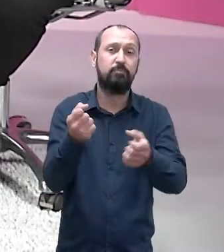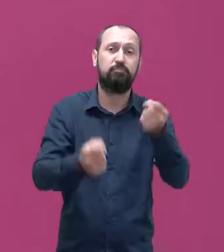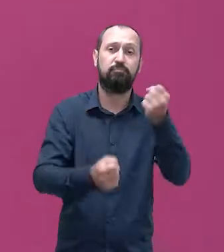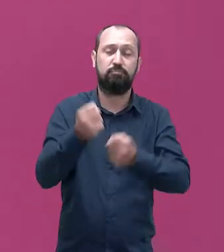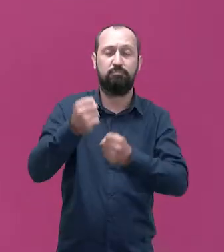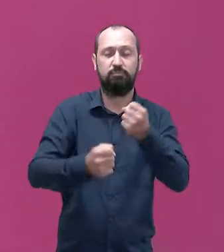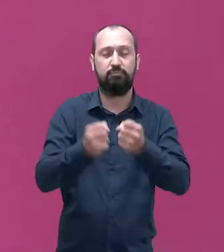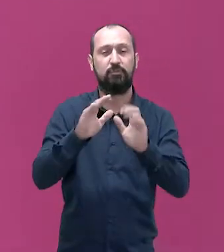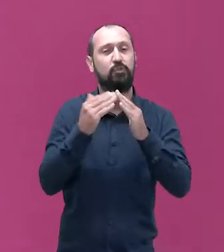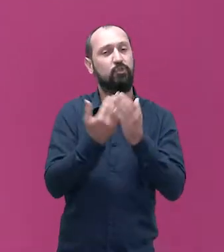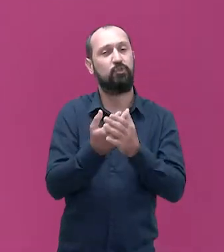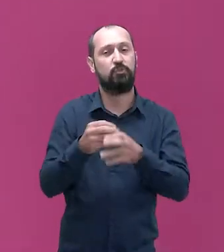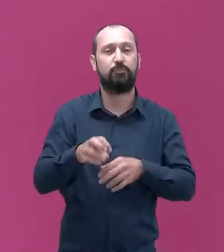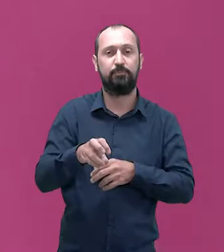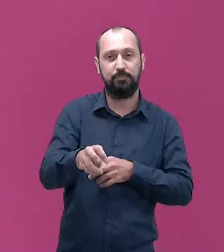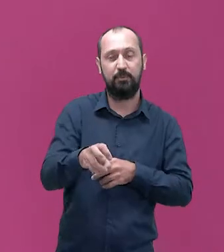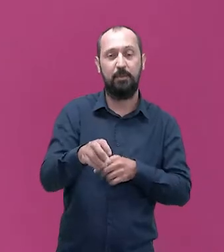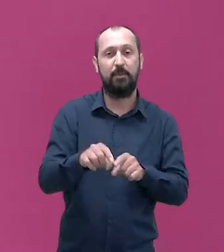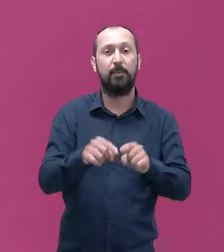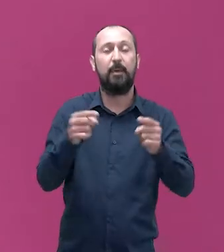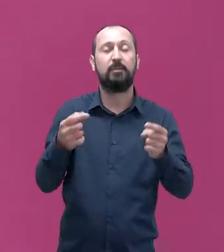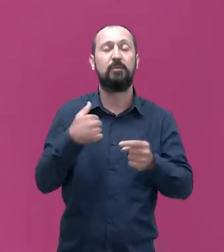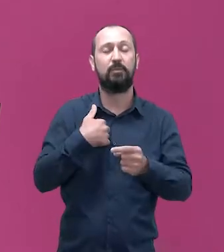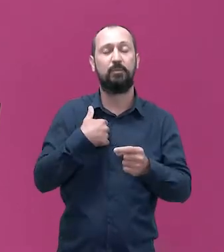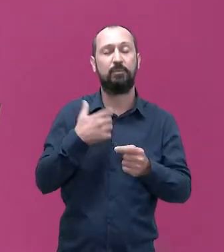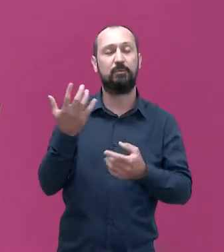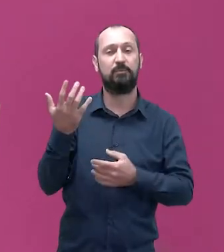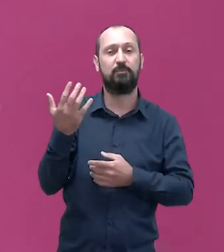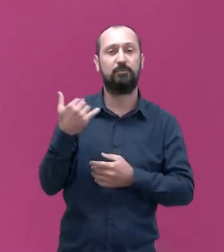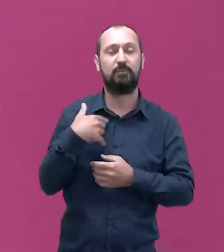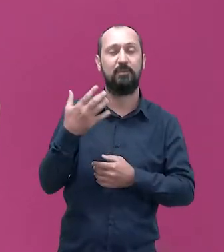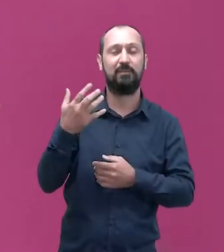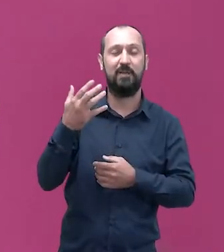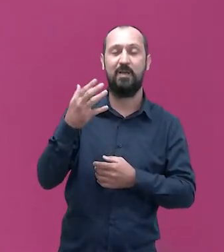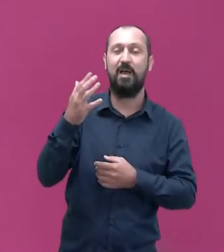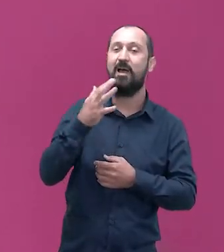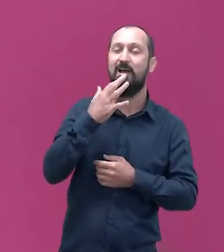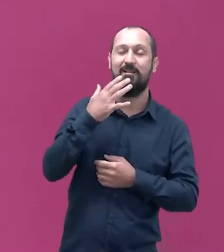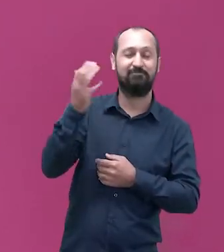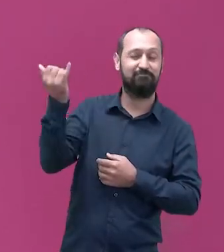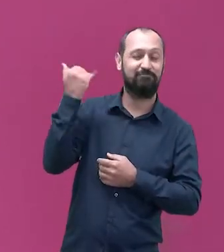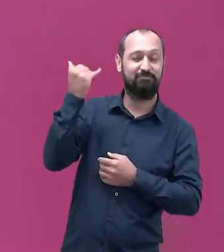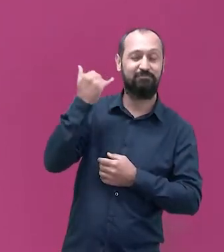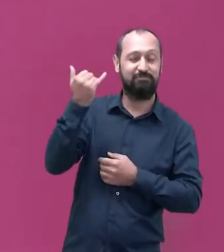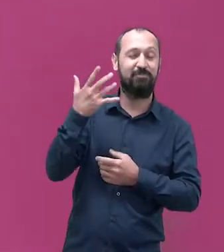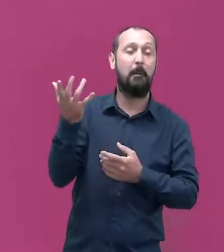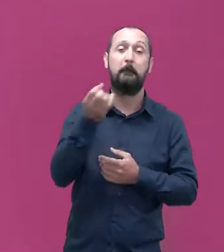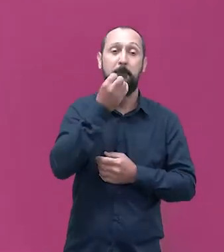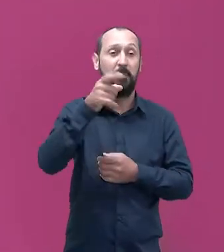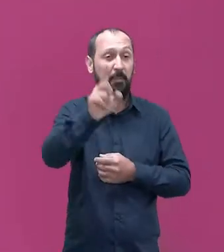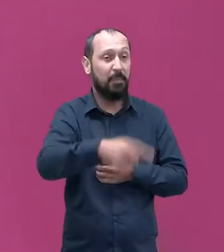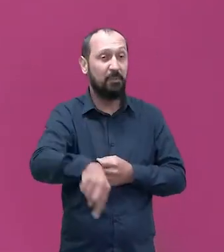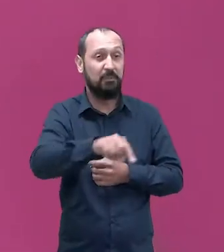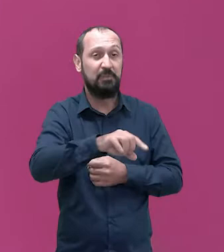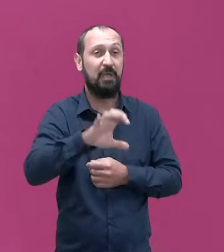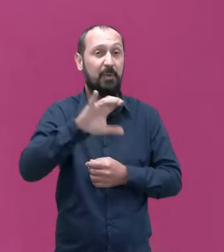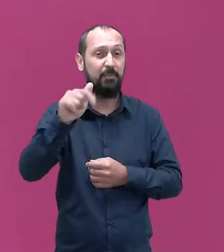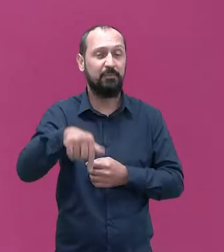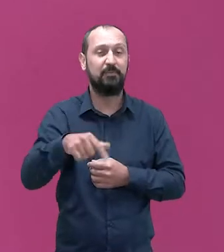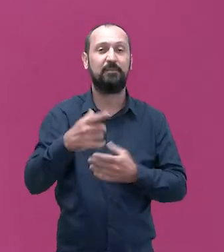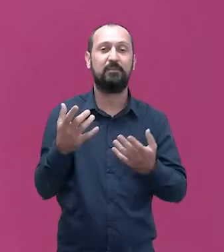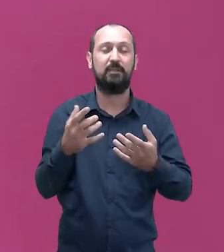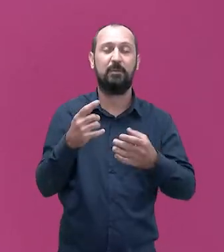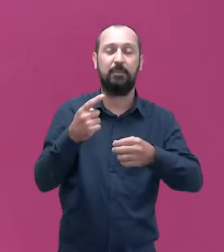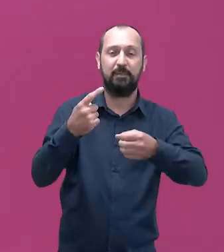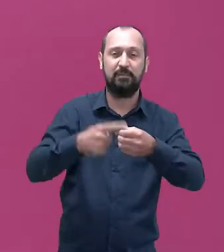hoje do transportador escolar. Mas como eu tenho um ditado assim, muito legal, positivo para todo mundo de